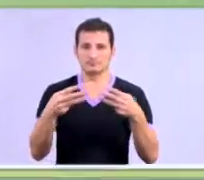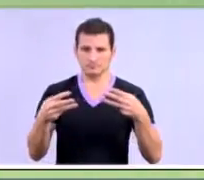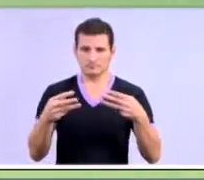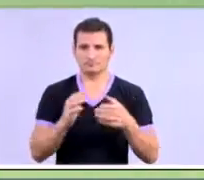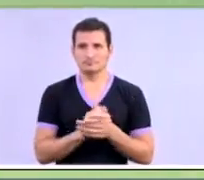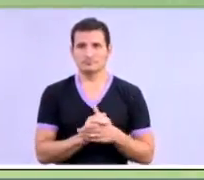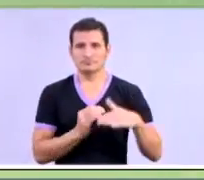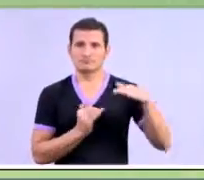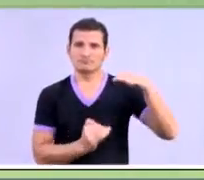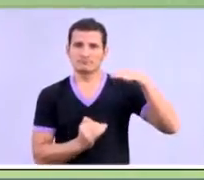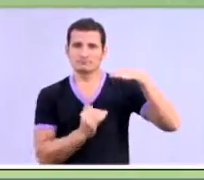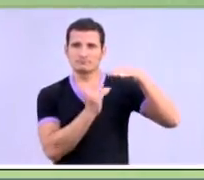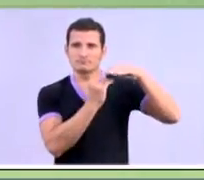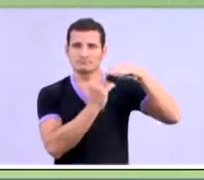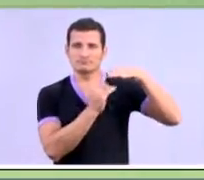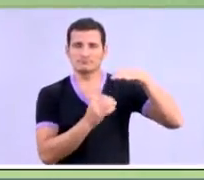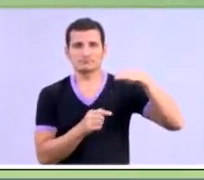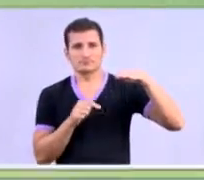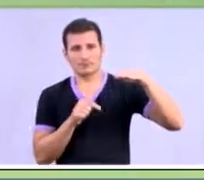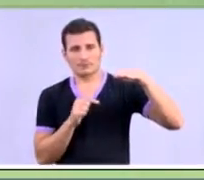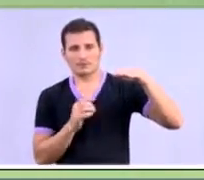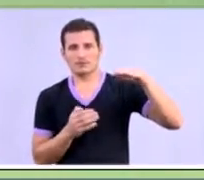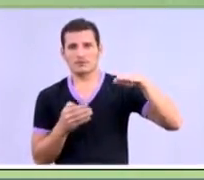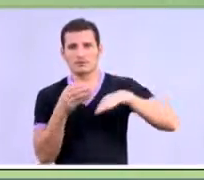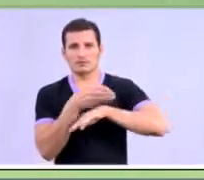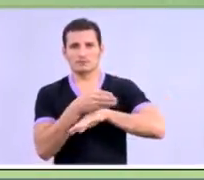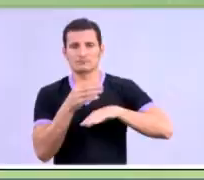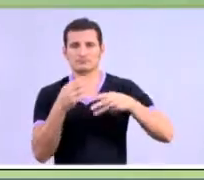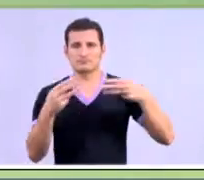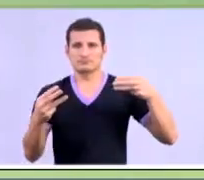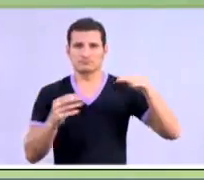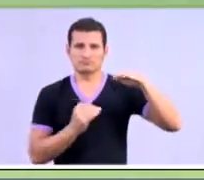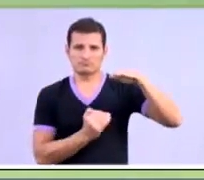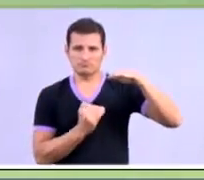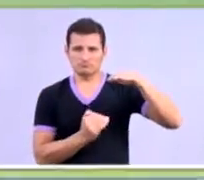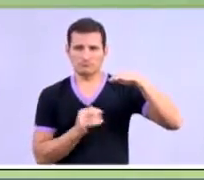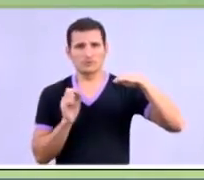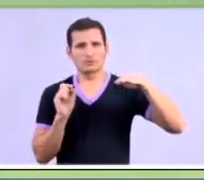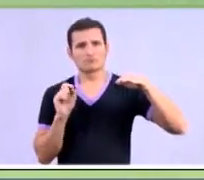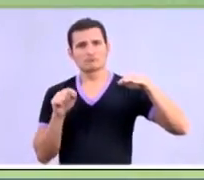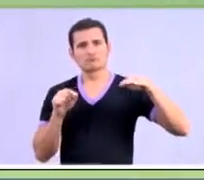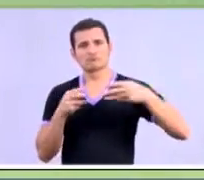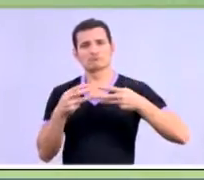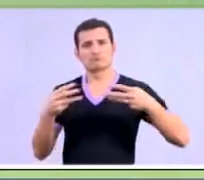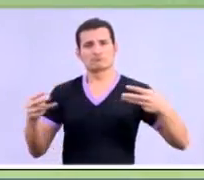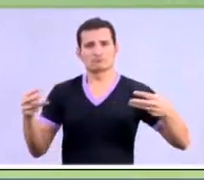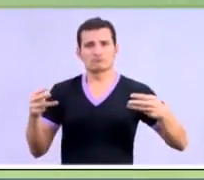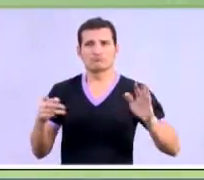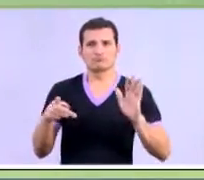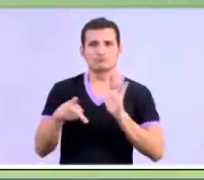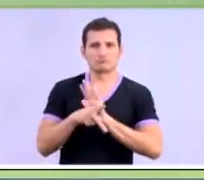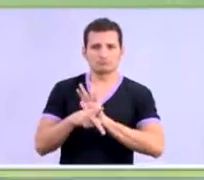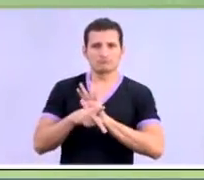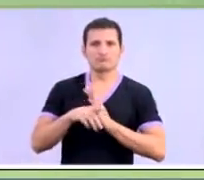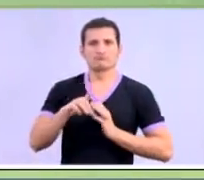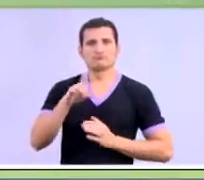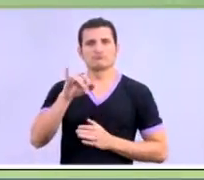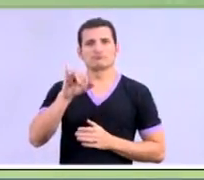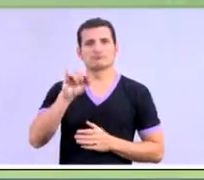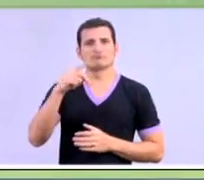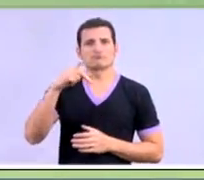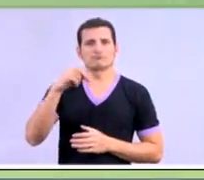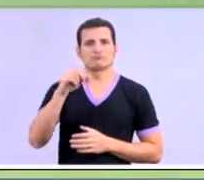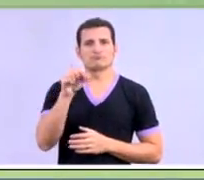cima. A camada de acesso à rede, ela controla os dispositivos e hardware e meio físico